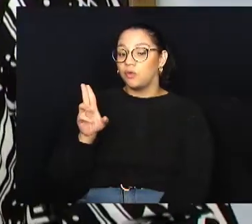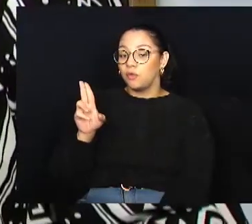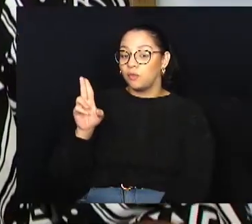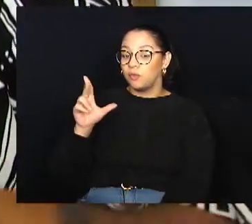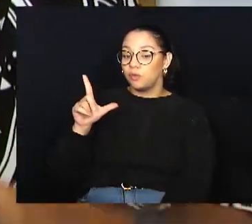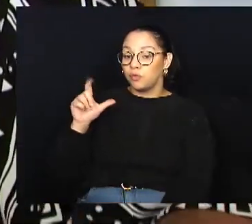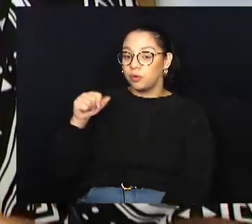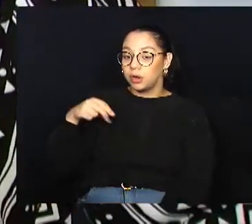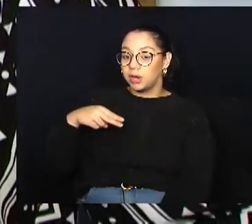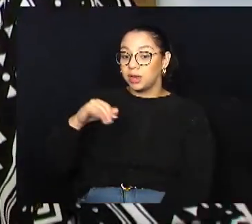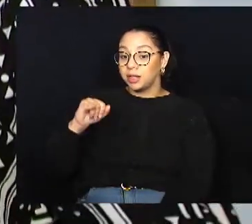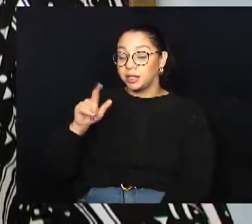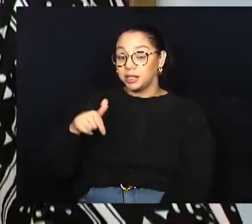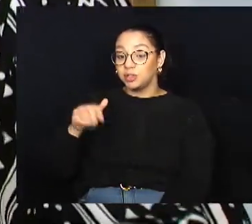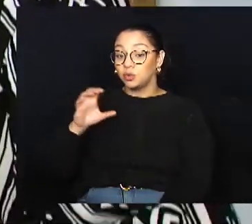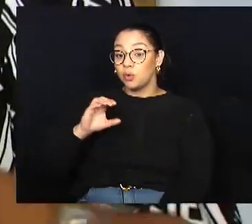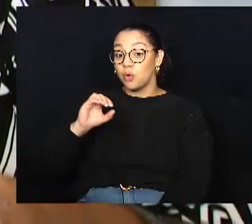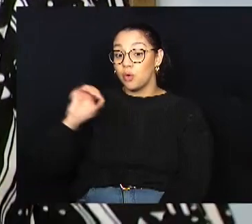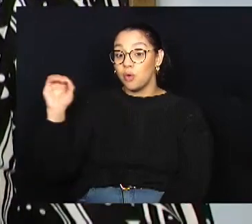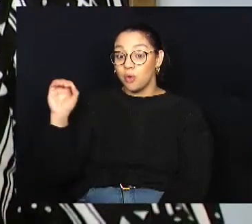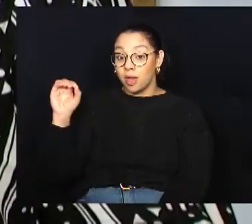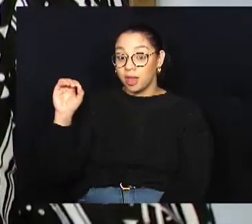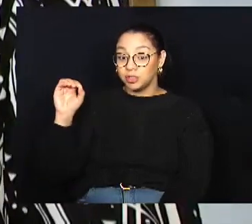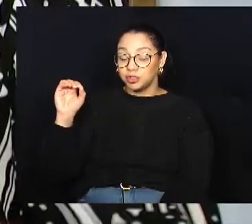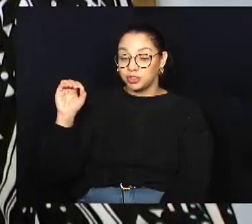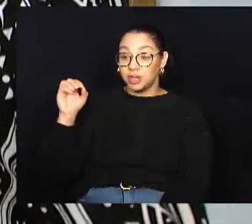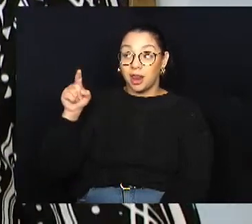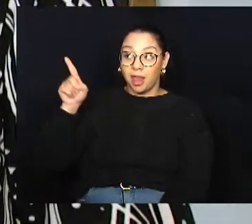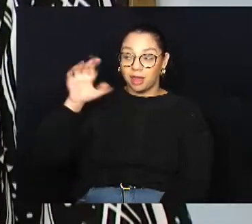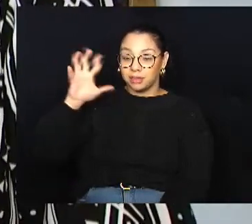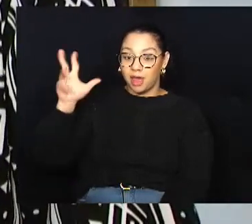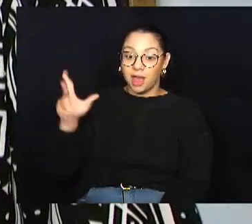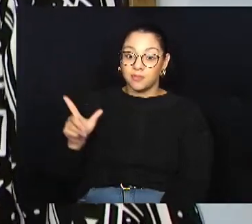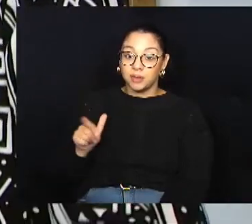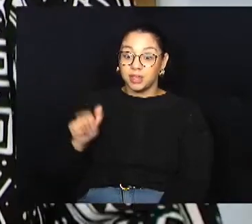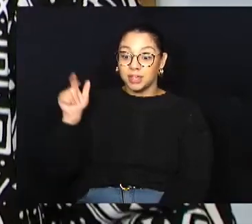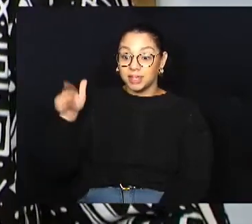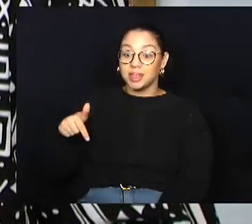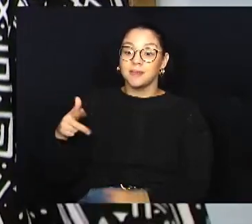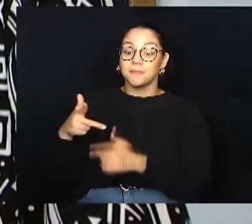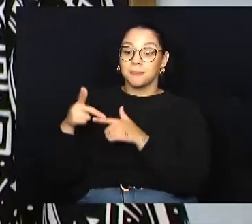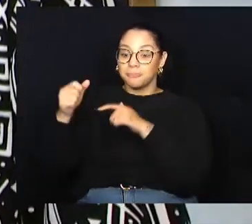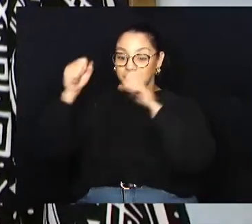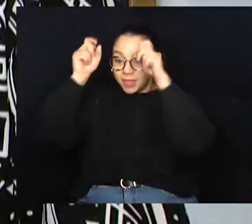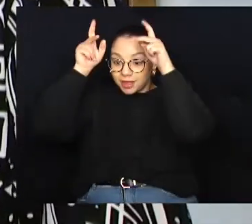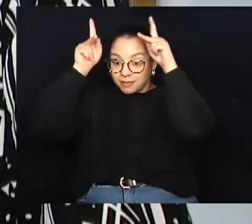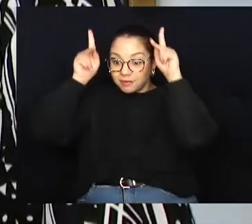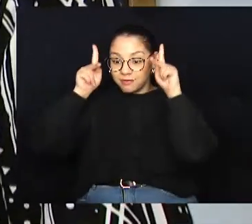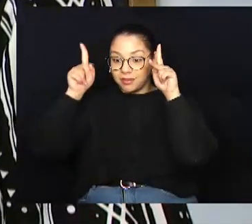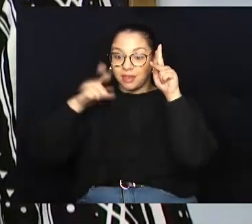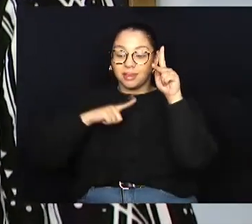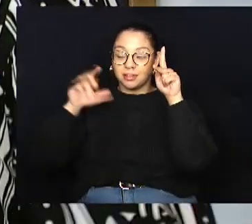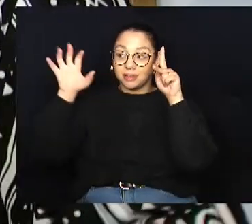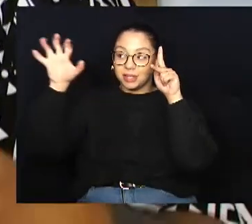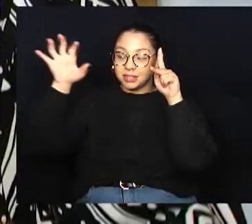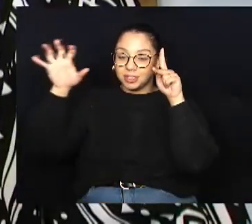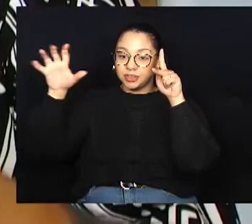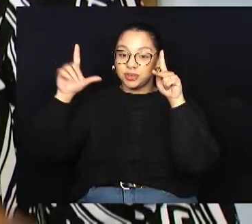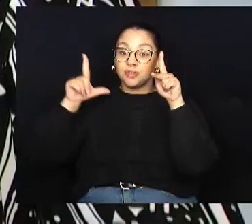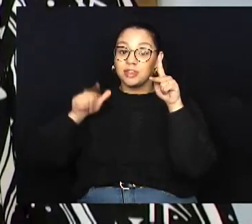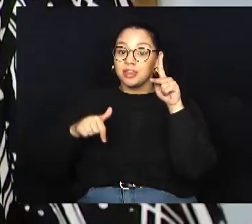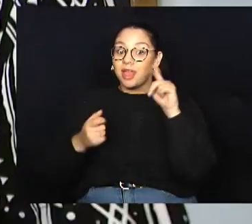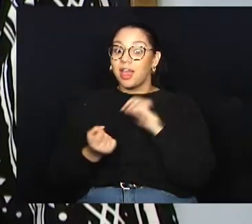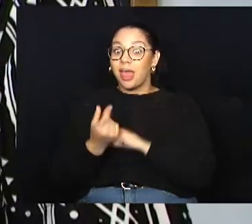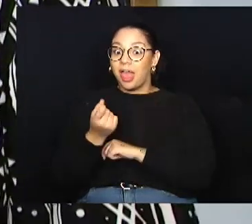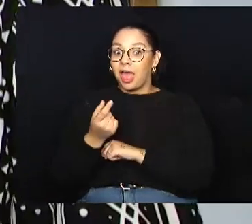ela é dada para o príncipe, que ganha uma competição interna de liderança desse reinado nessa região e deseja para